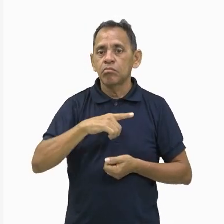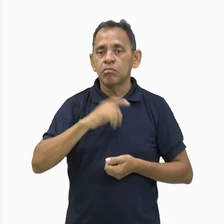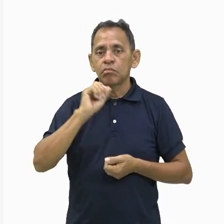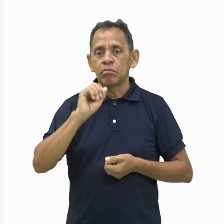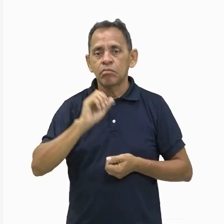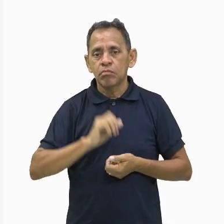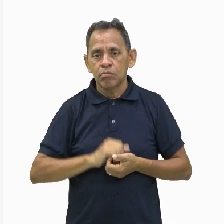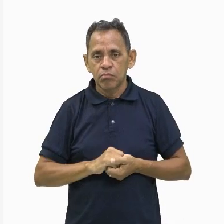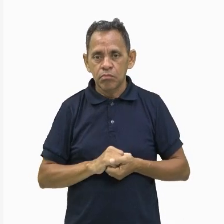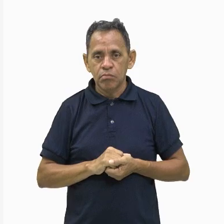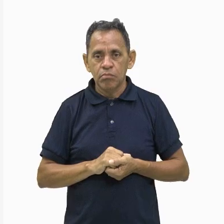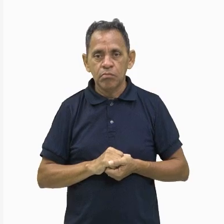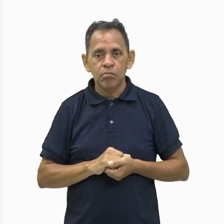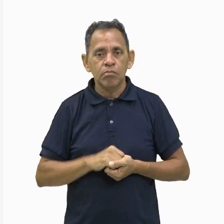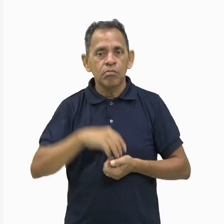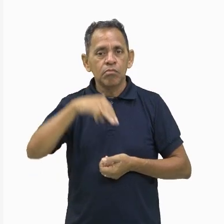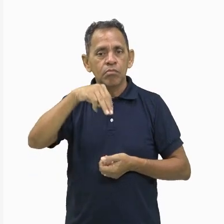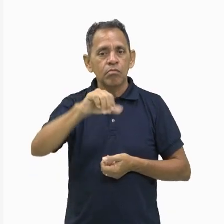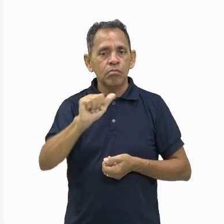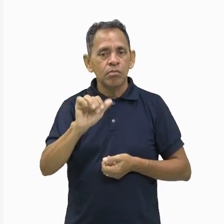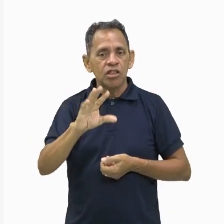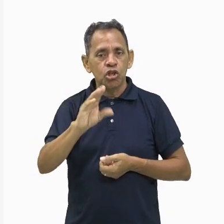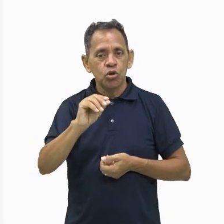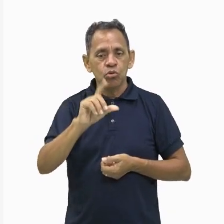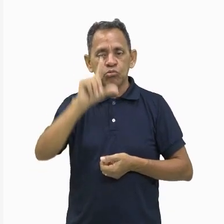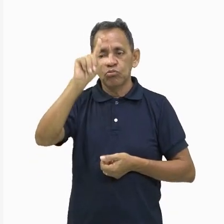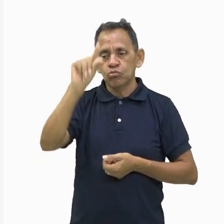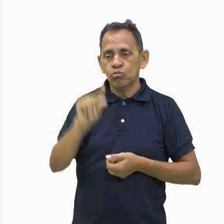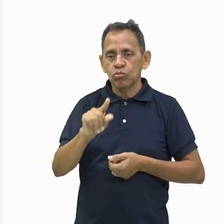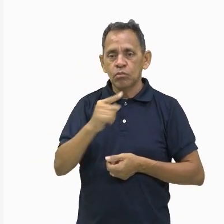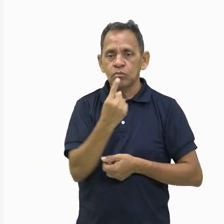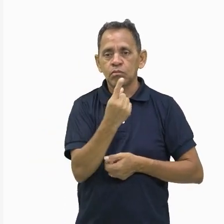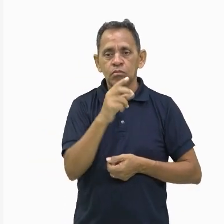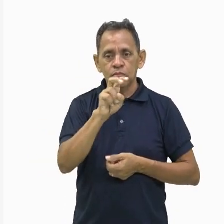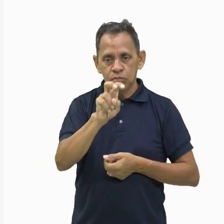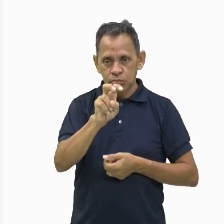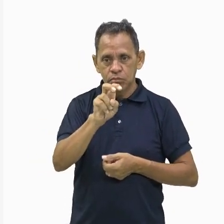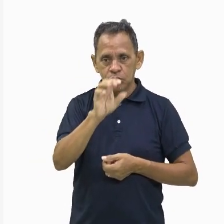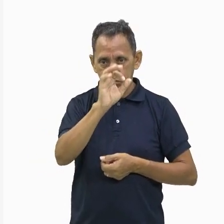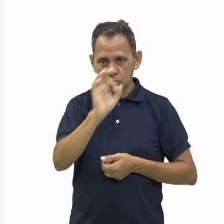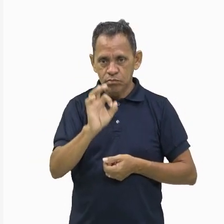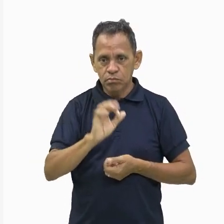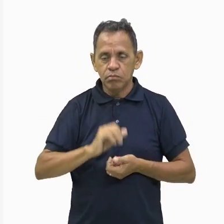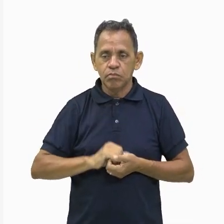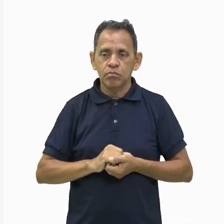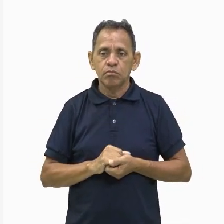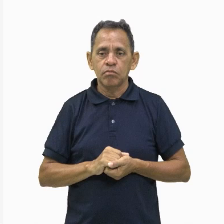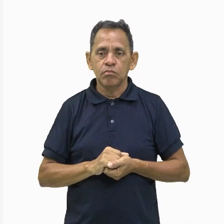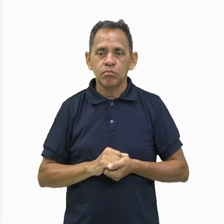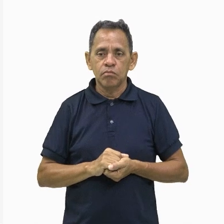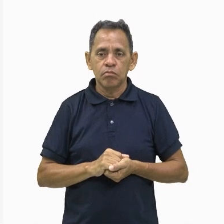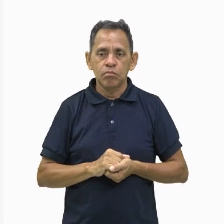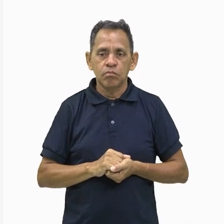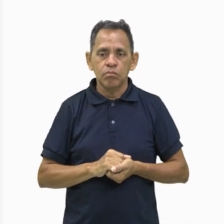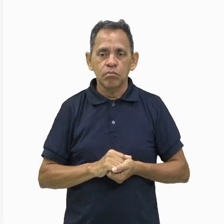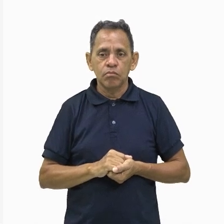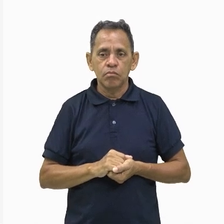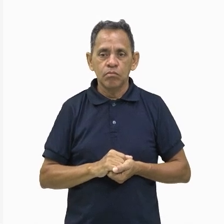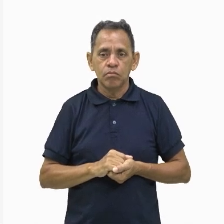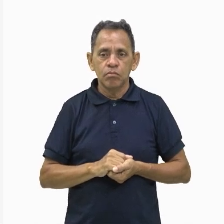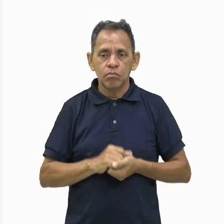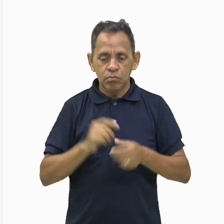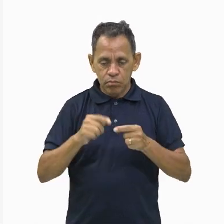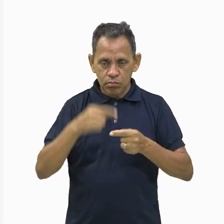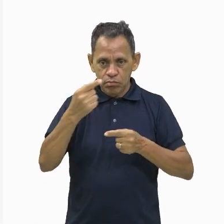R$8.000. Em maio, houve uma redução de 15%. Marca bem, redução, percentual de redução. Depois,